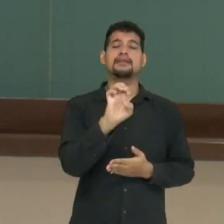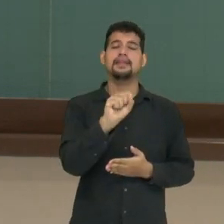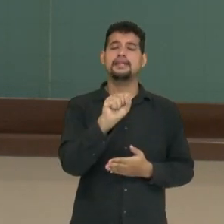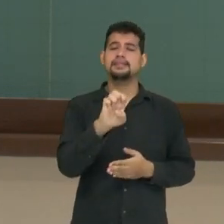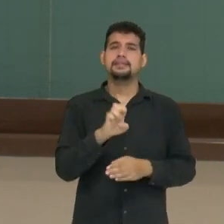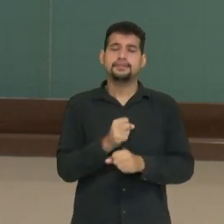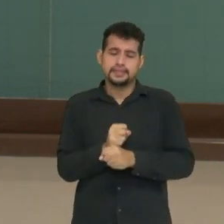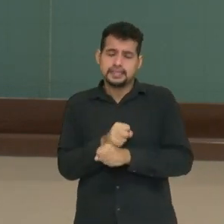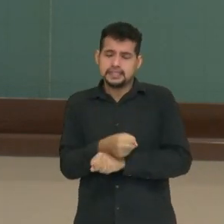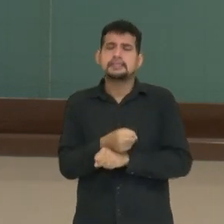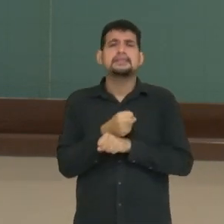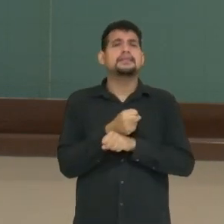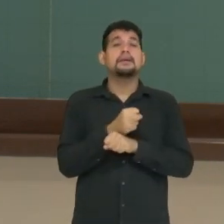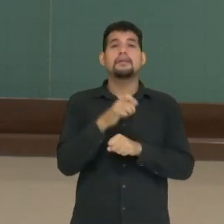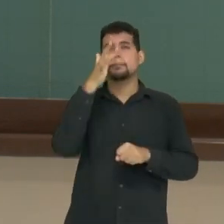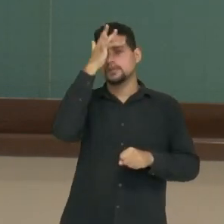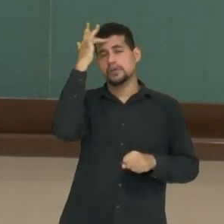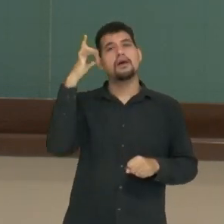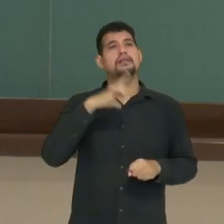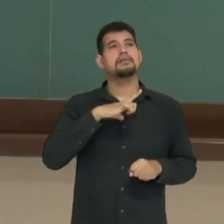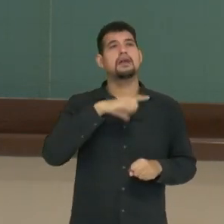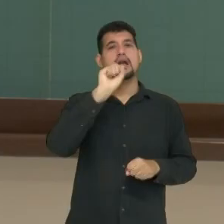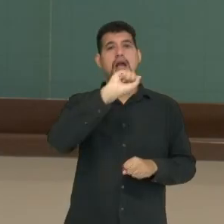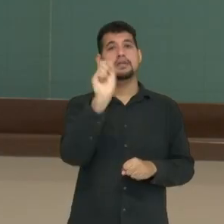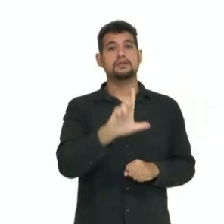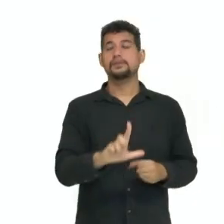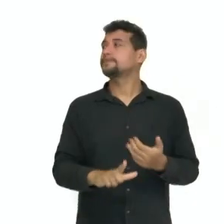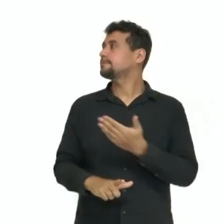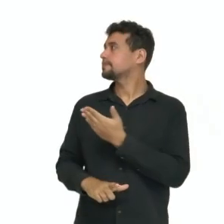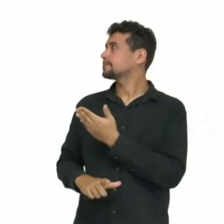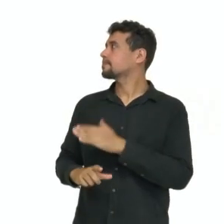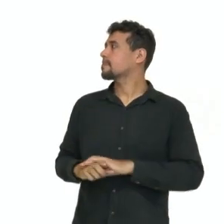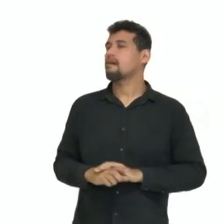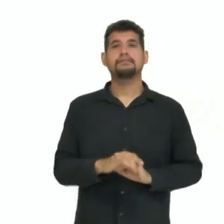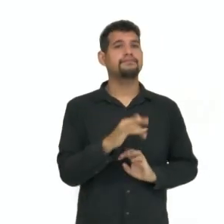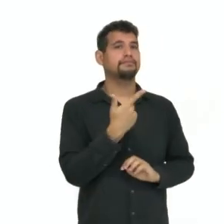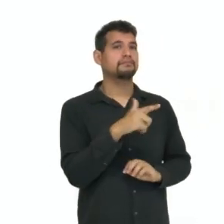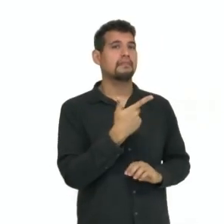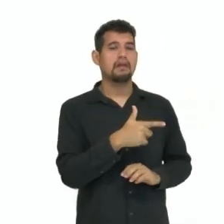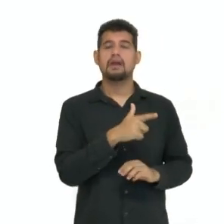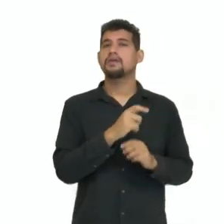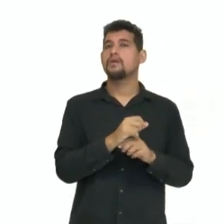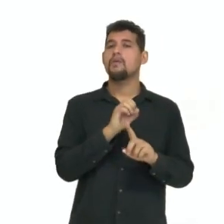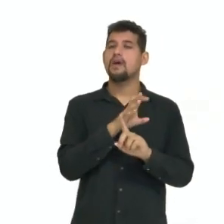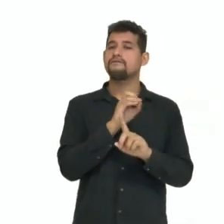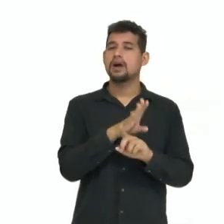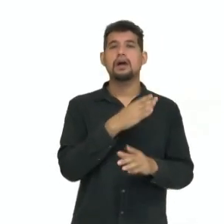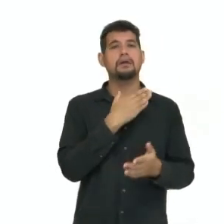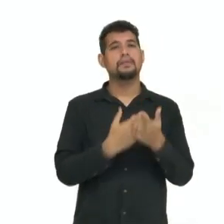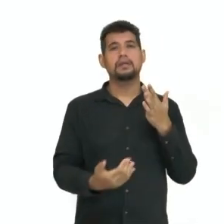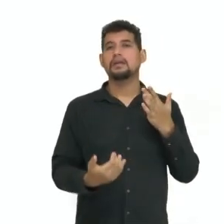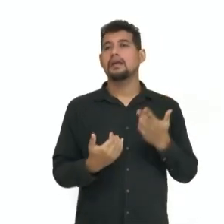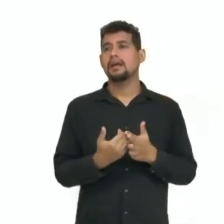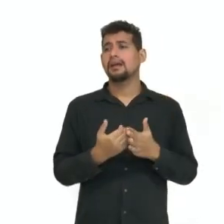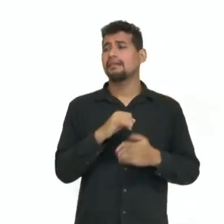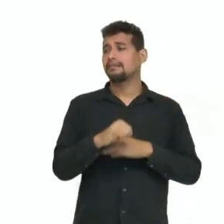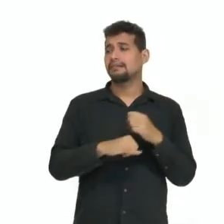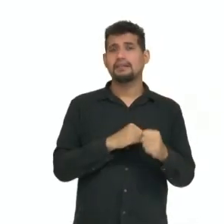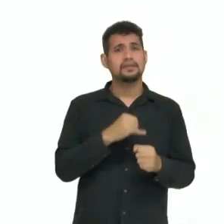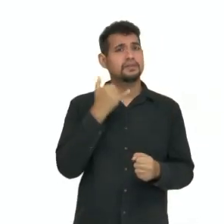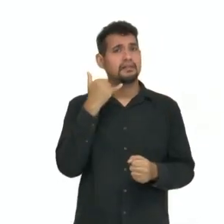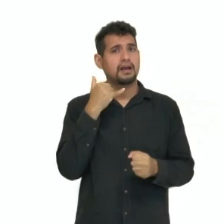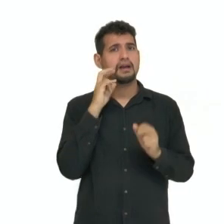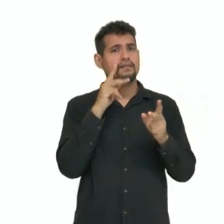defendida pelo autor, coloquei aqui em azul para você, ó. Estar sem Wi-Fi, perder a cobertura do telefone celular, ver a